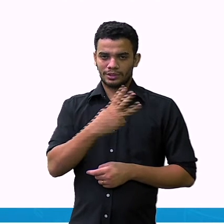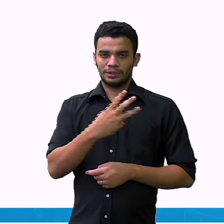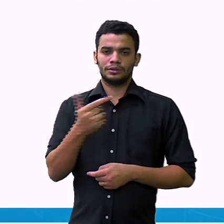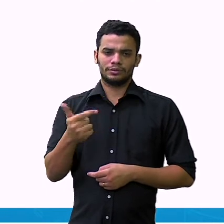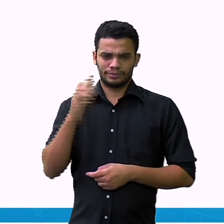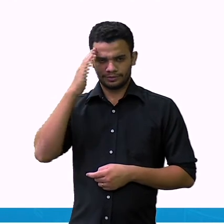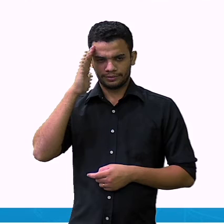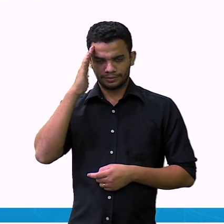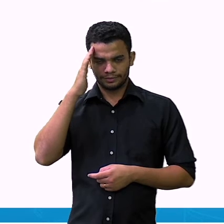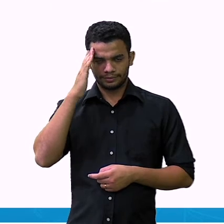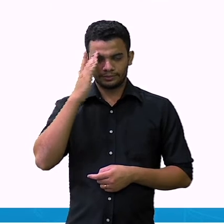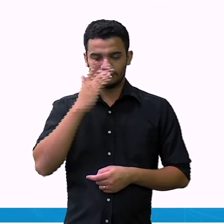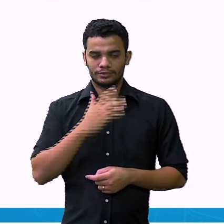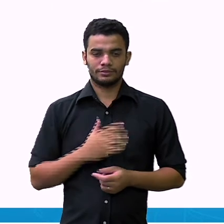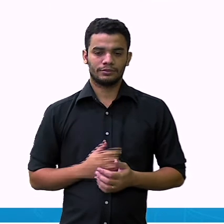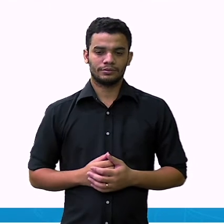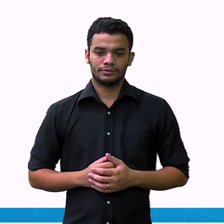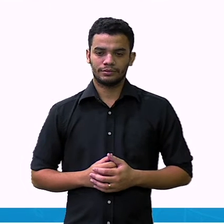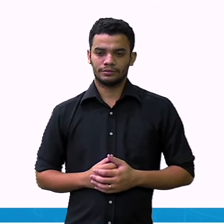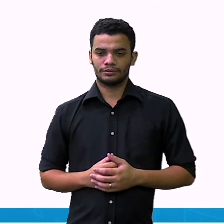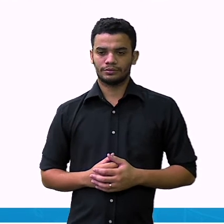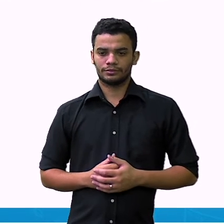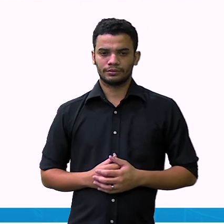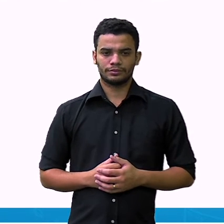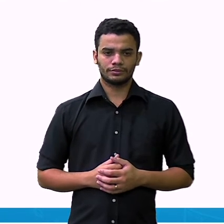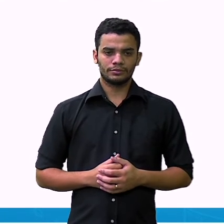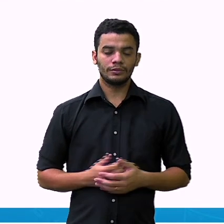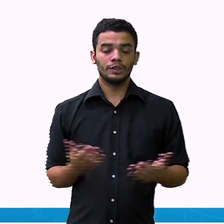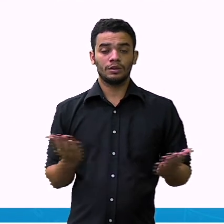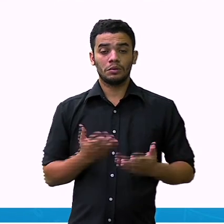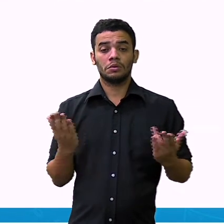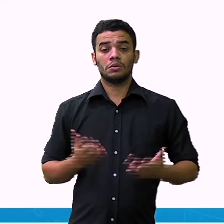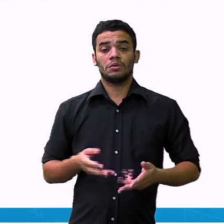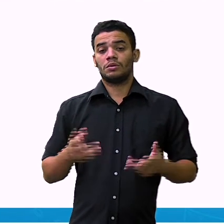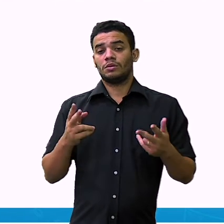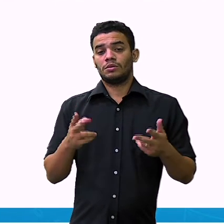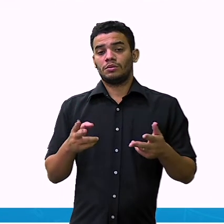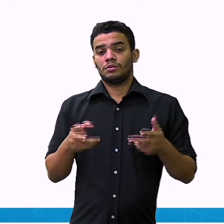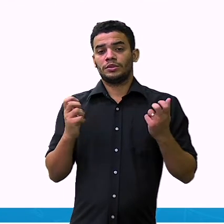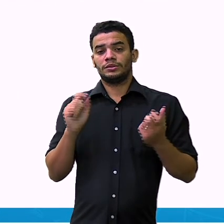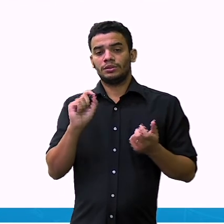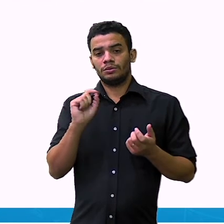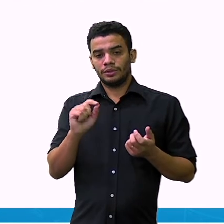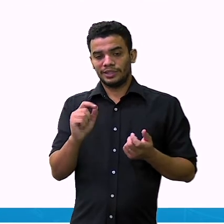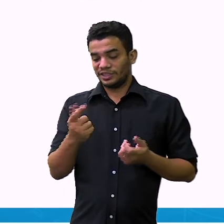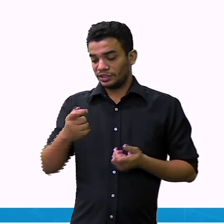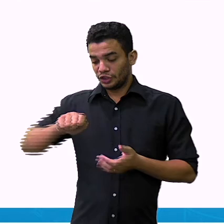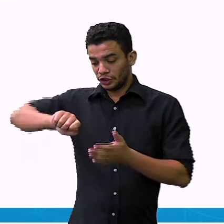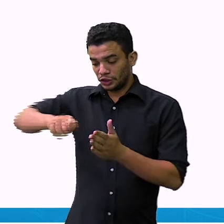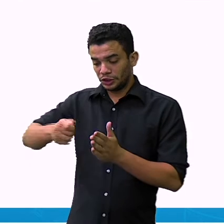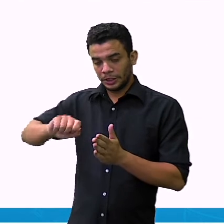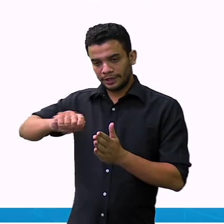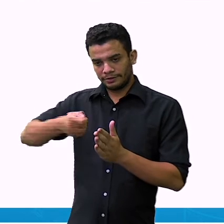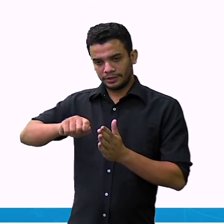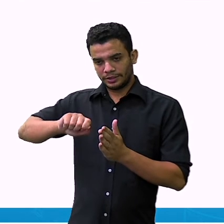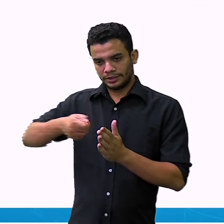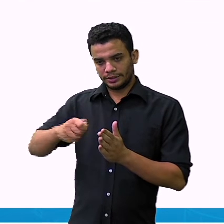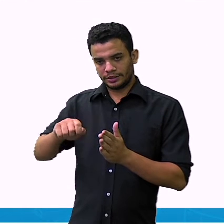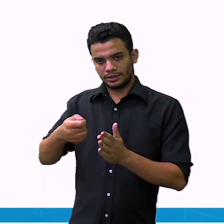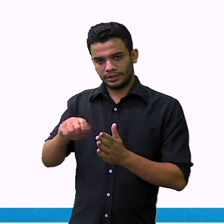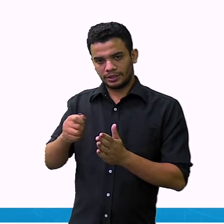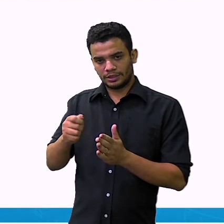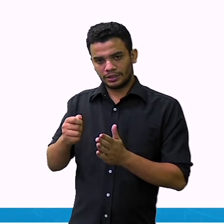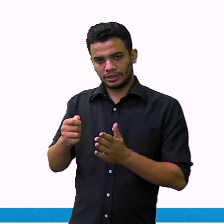Número 3. Observe abaixo a quantidade de chaves que 4